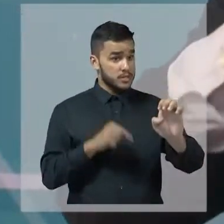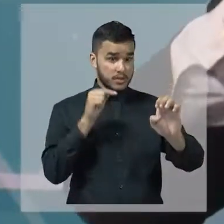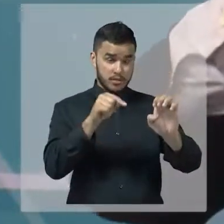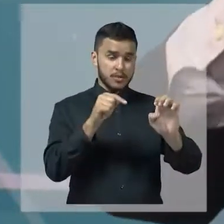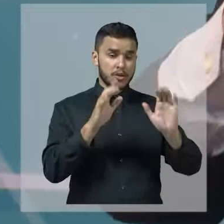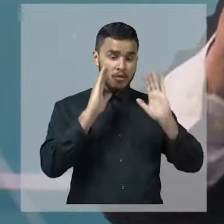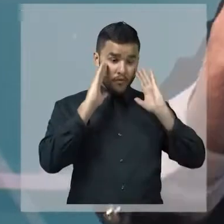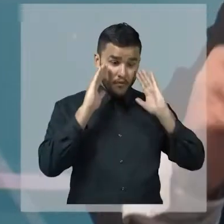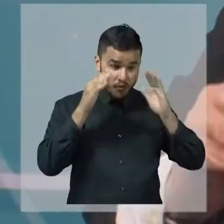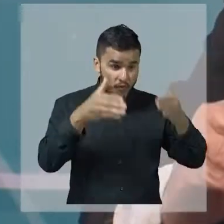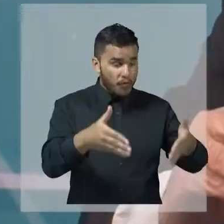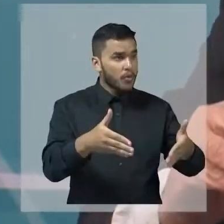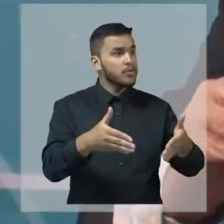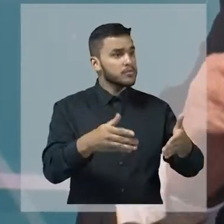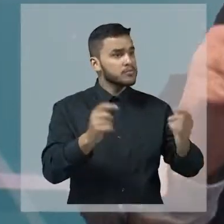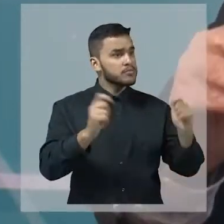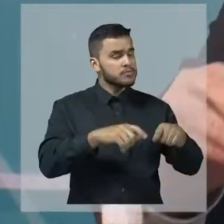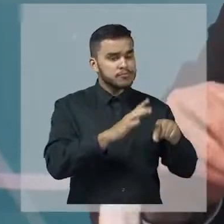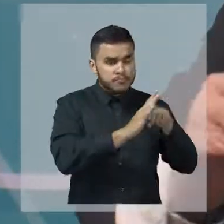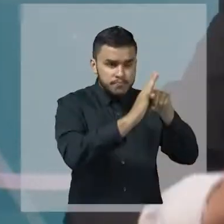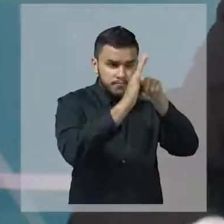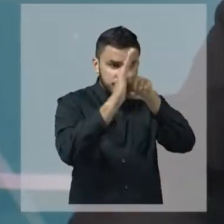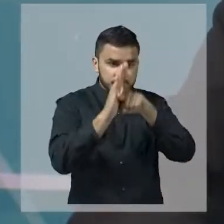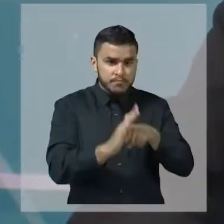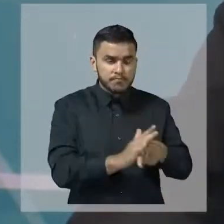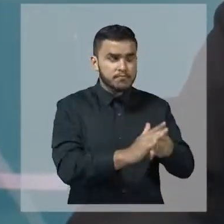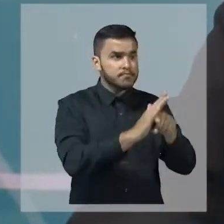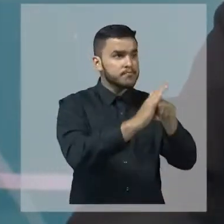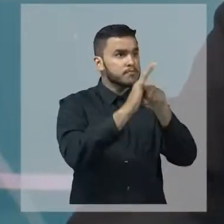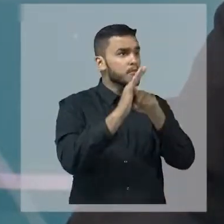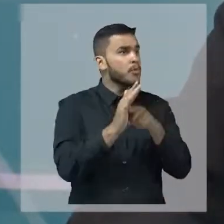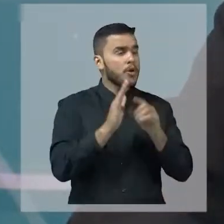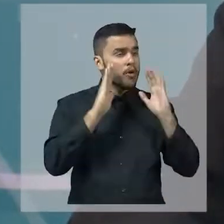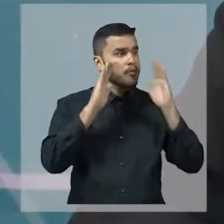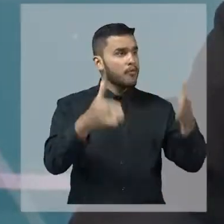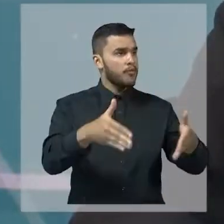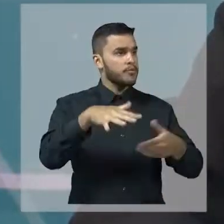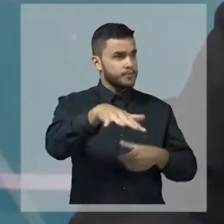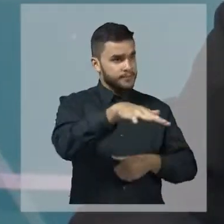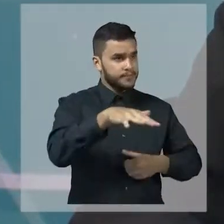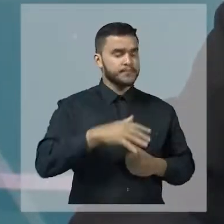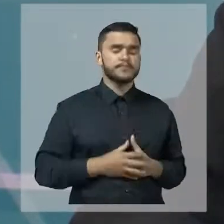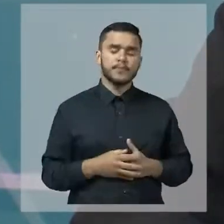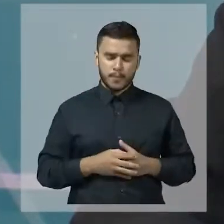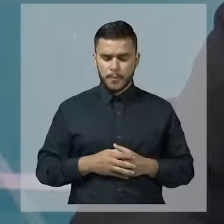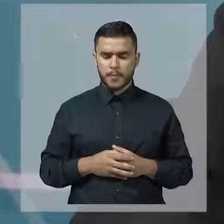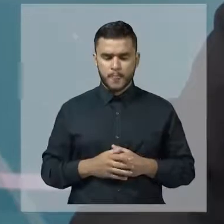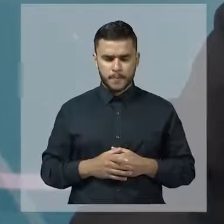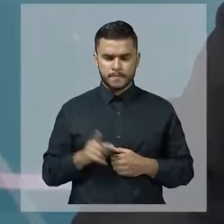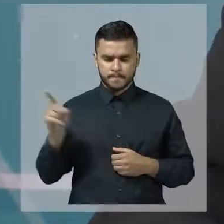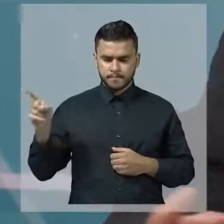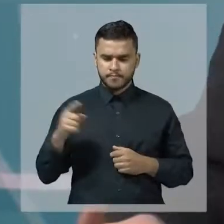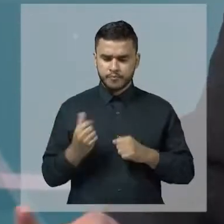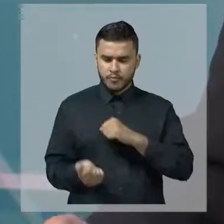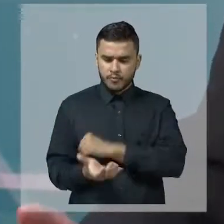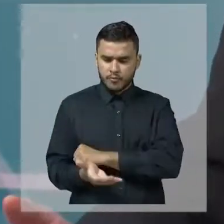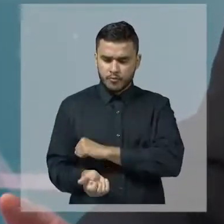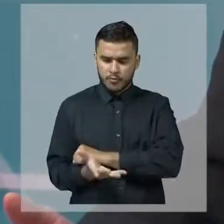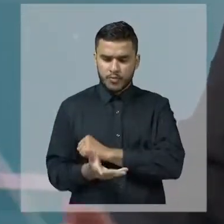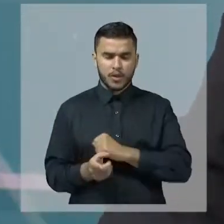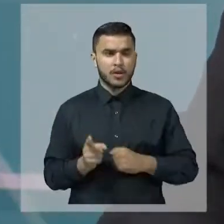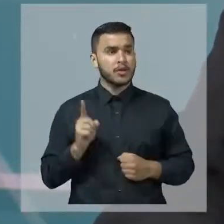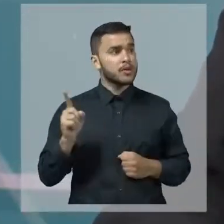apropriada, especializada para atuar nesta área. Vamos pegar dois aqui. Corrupção, que é o mais